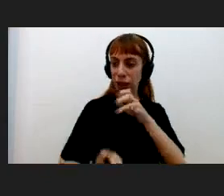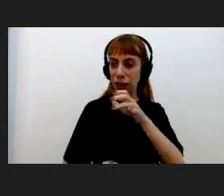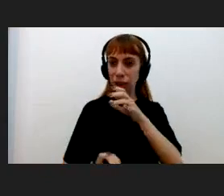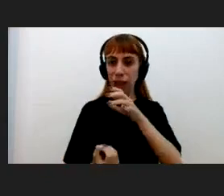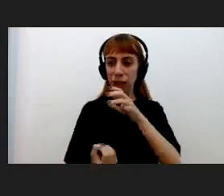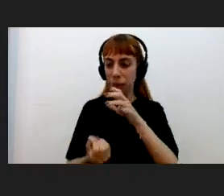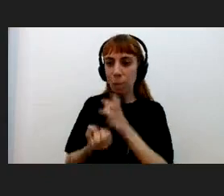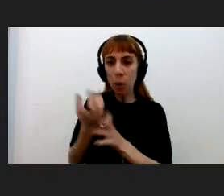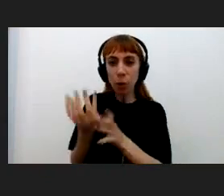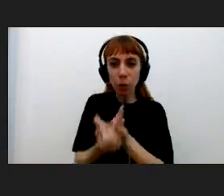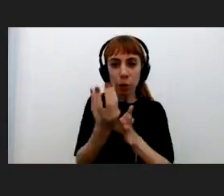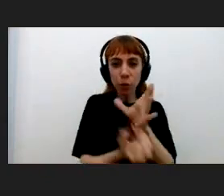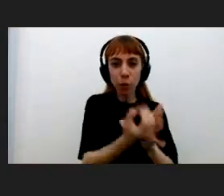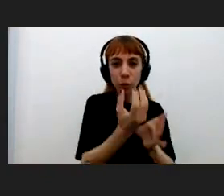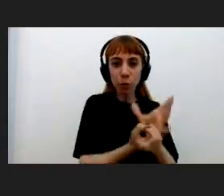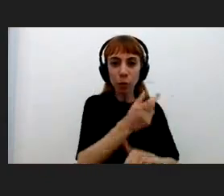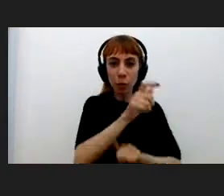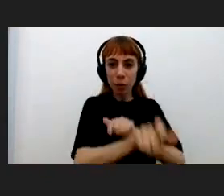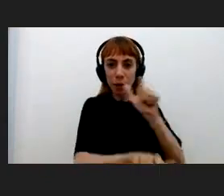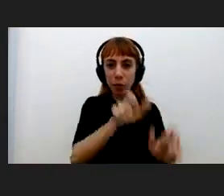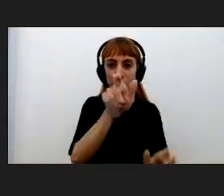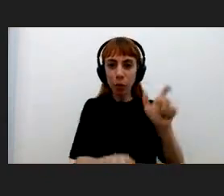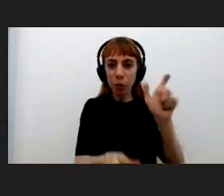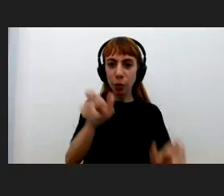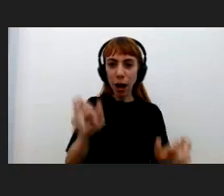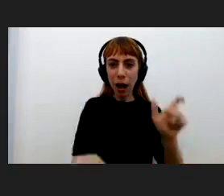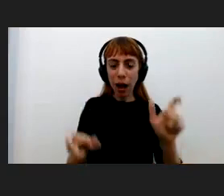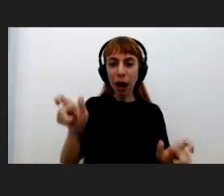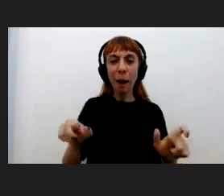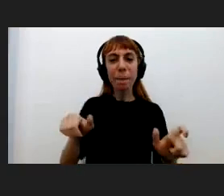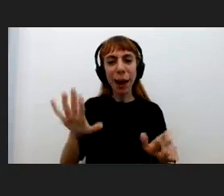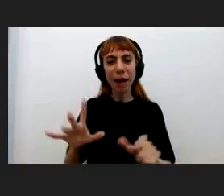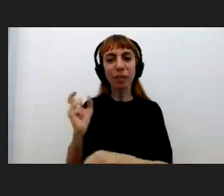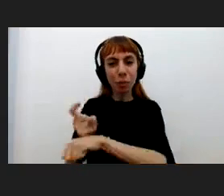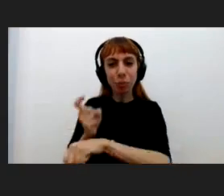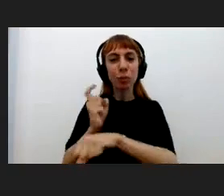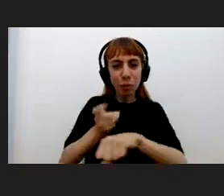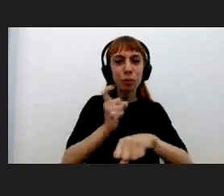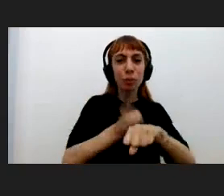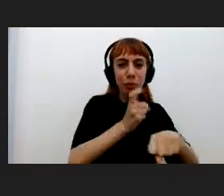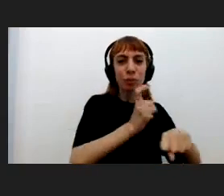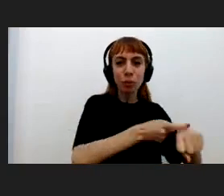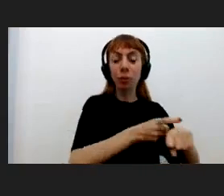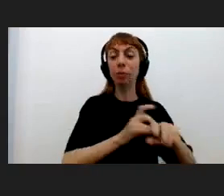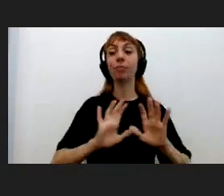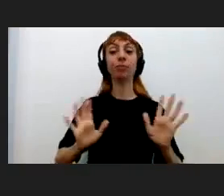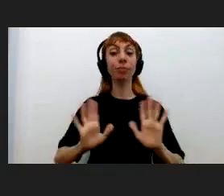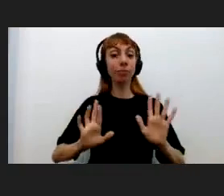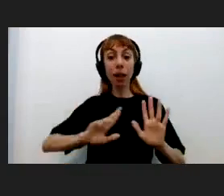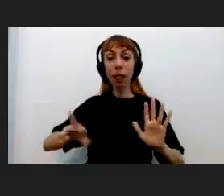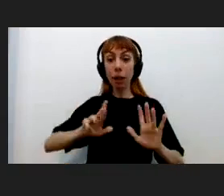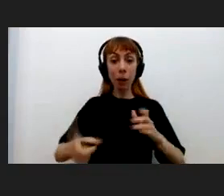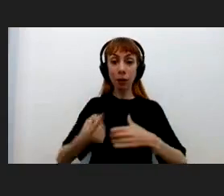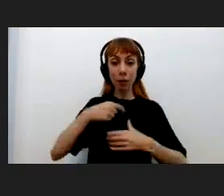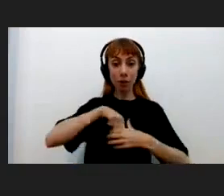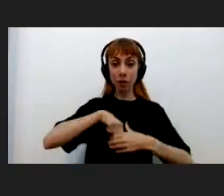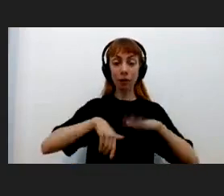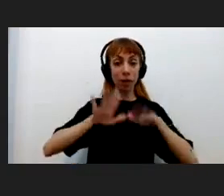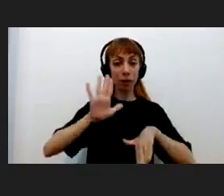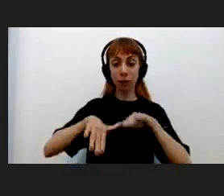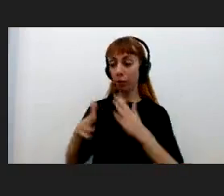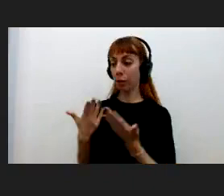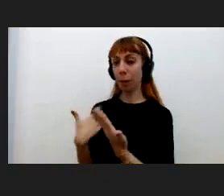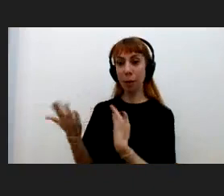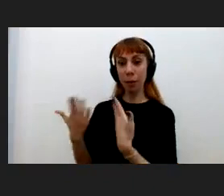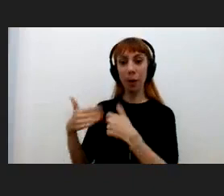é algo intuitivo. De vez em quando eu converso com alguns colegas de profissão sobre o quanto estar sensível culturalmente também